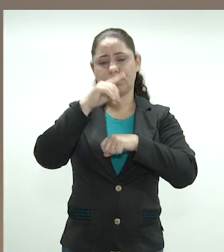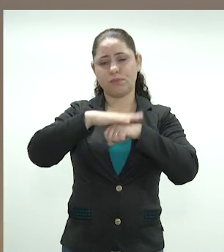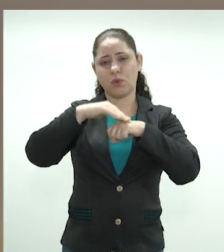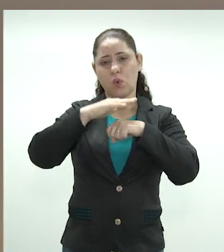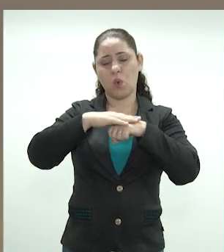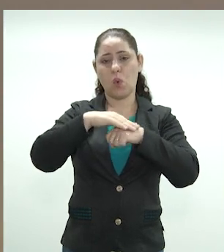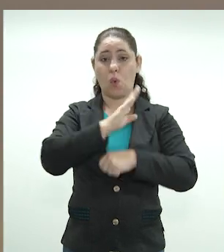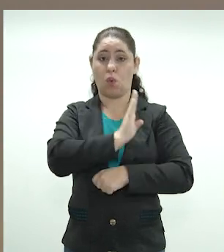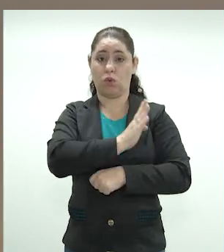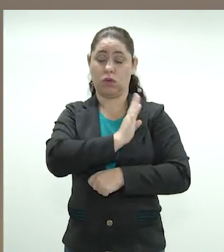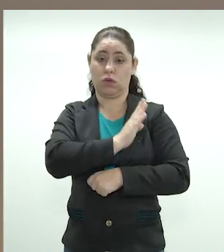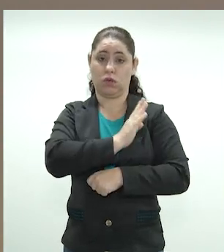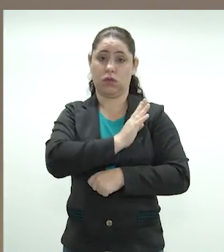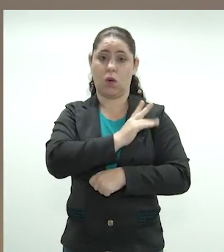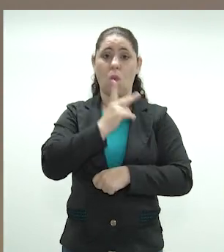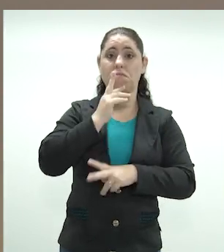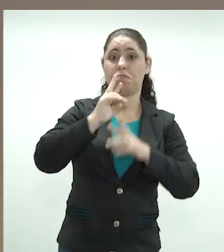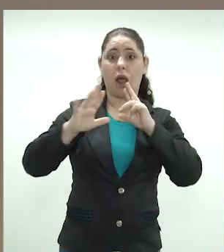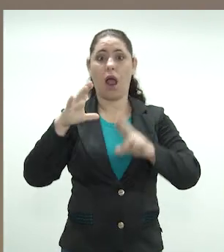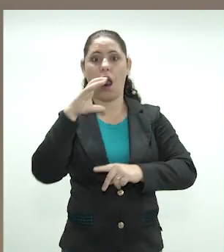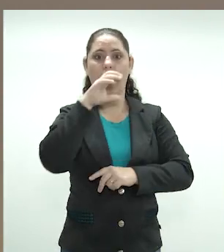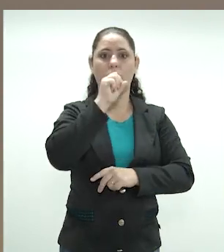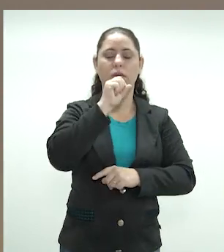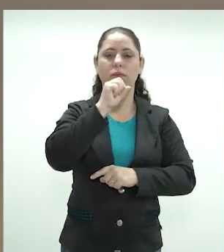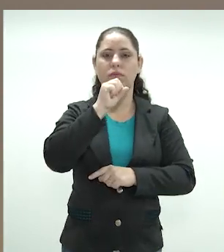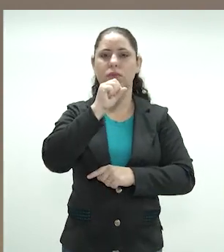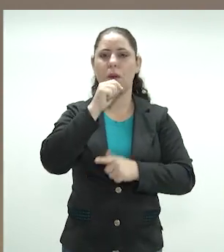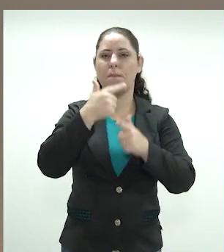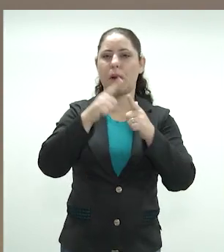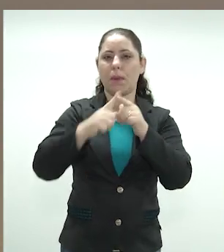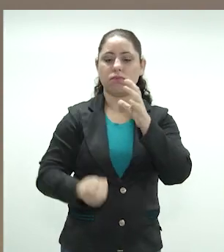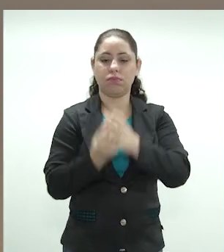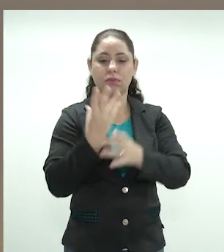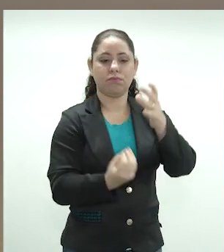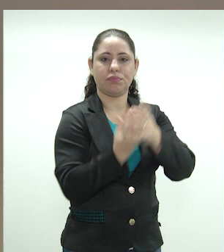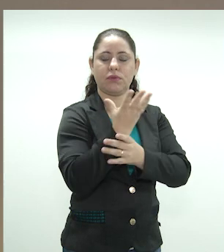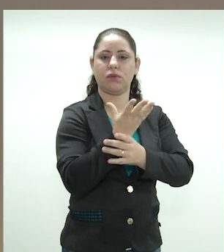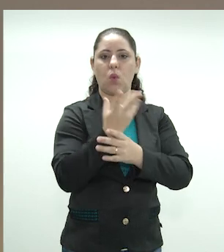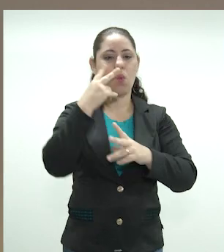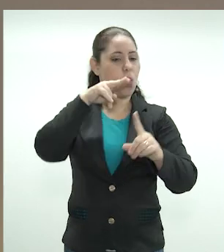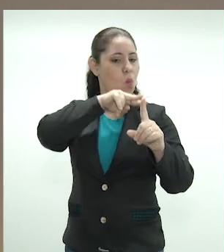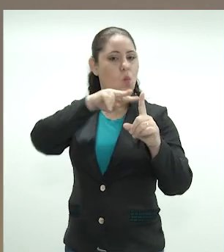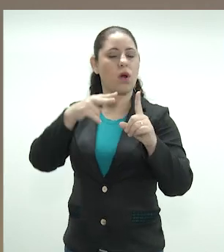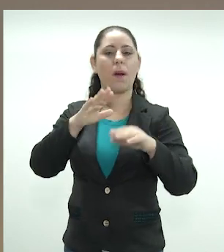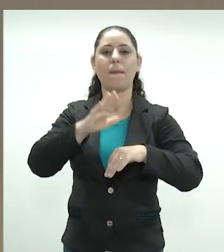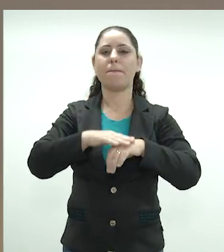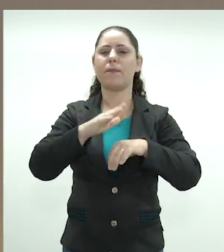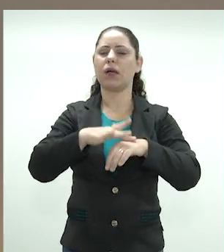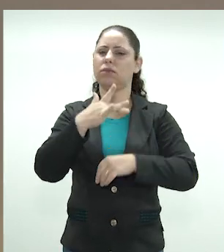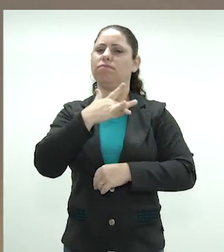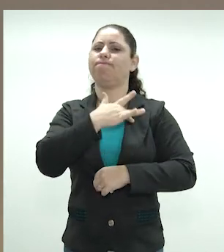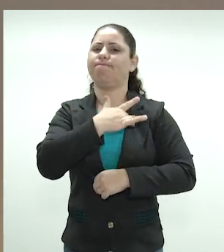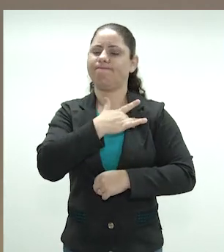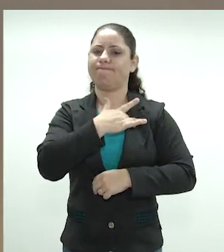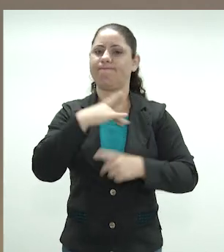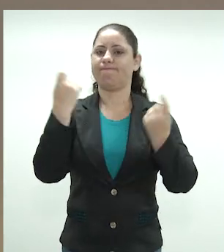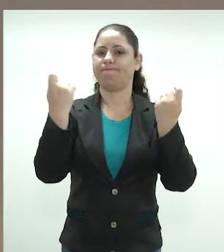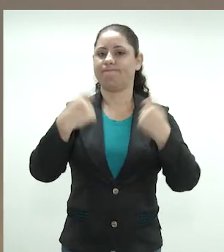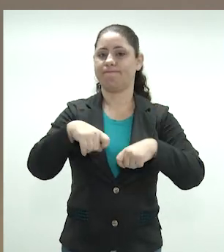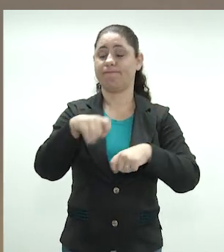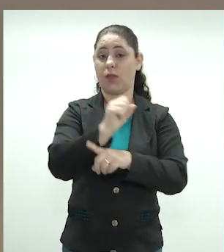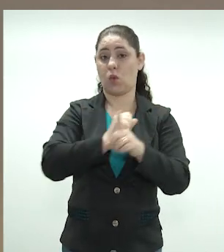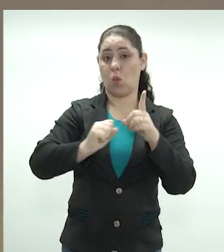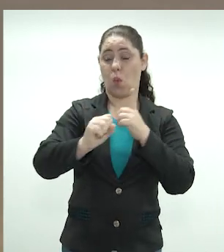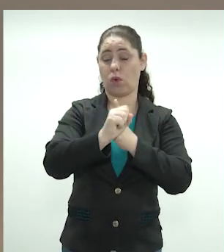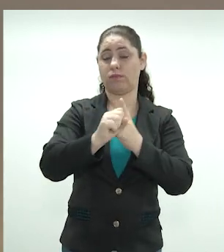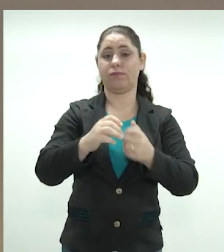e coração, dando respostas rápidas para os problemas que surgem. Nosso olhar é mais sensível às